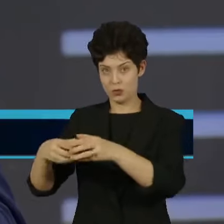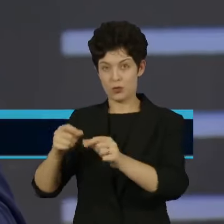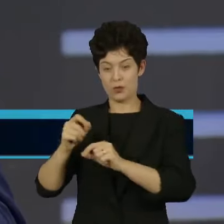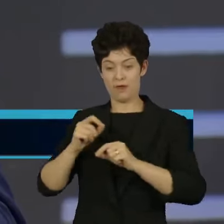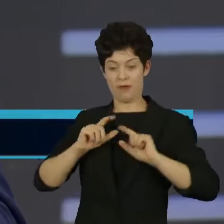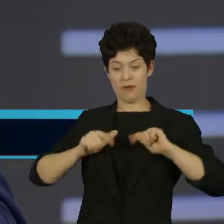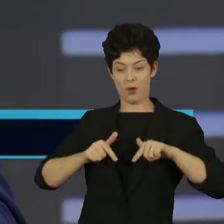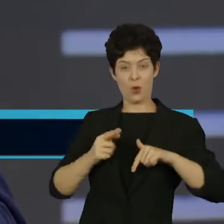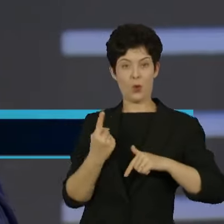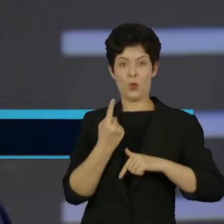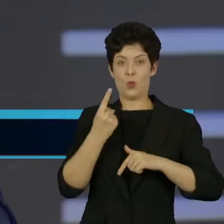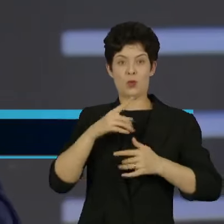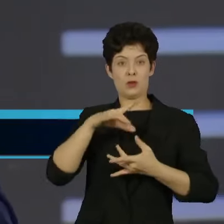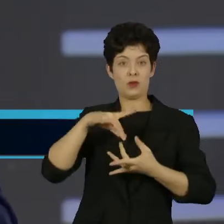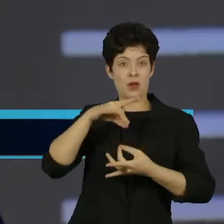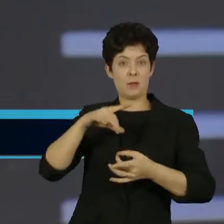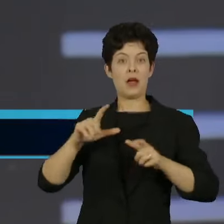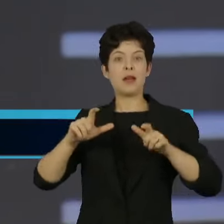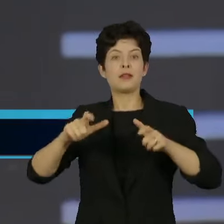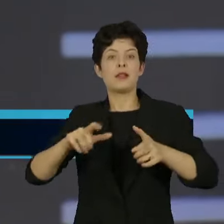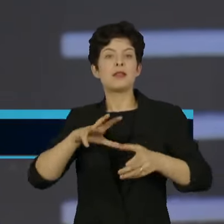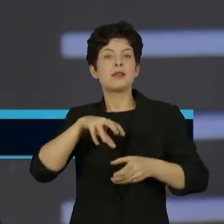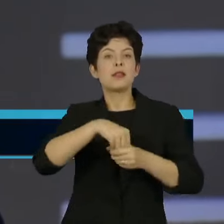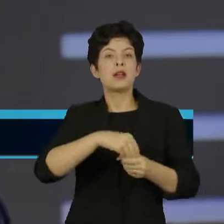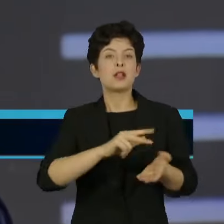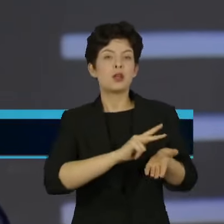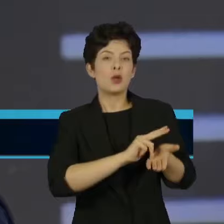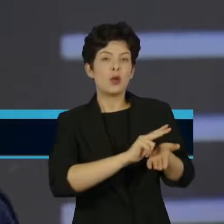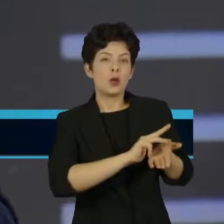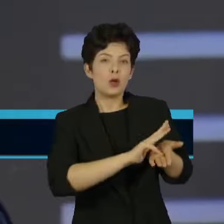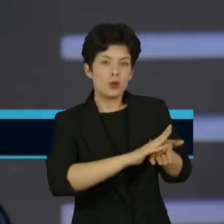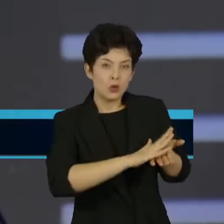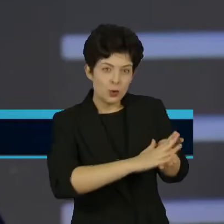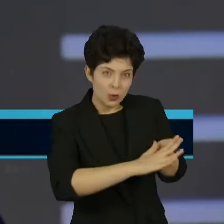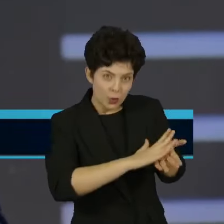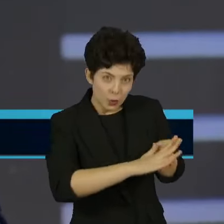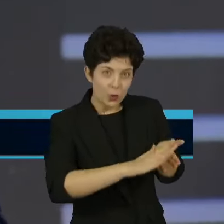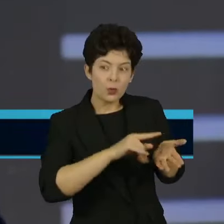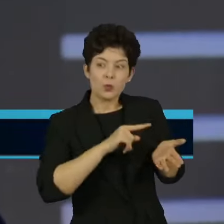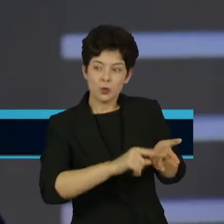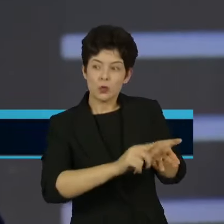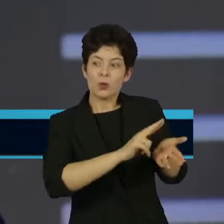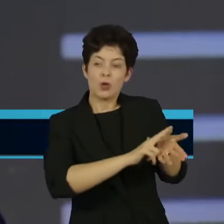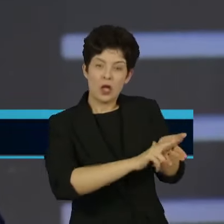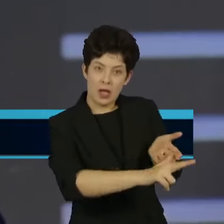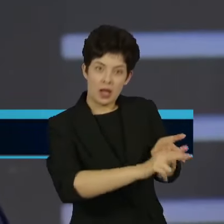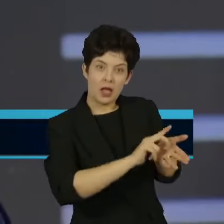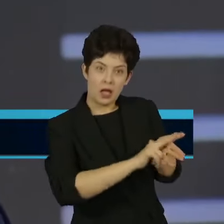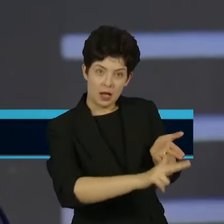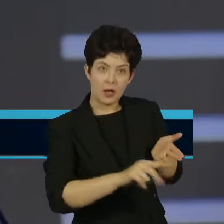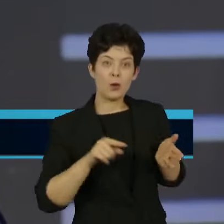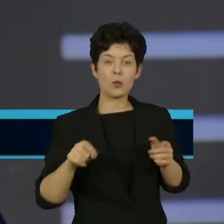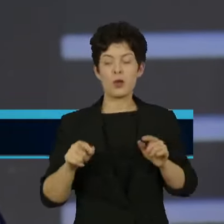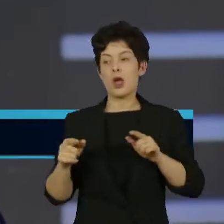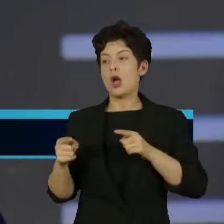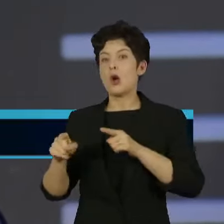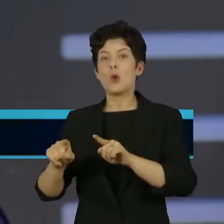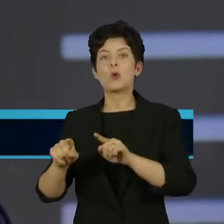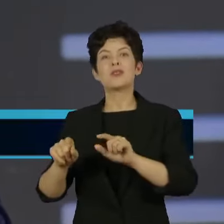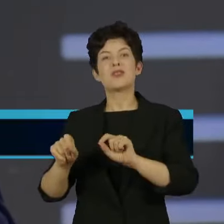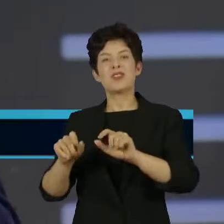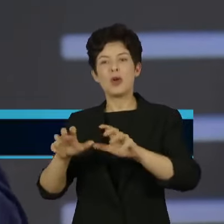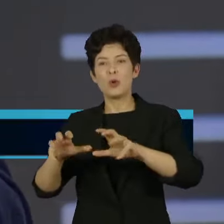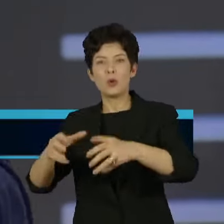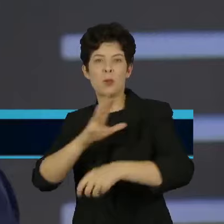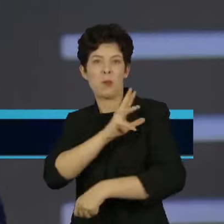única democracia no Oriente Médio, e um grupo terrorista que governa a Hamas contra a autoridade palestina que está na Cisjordânia.